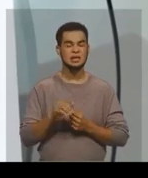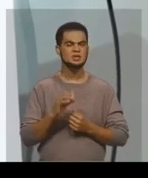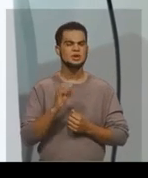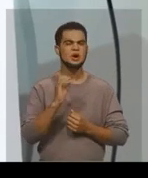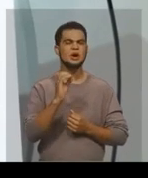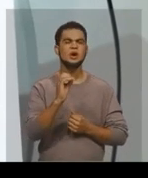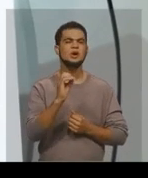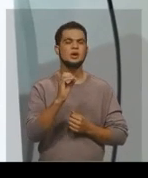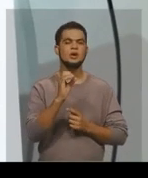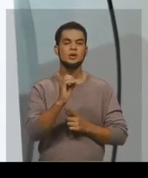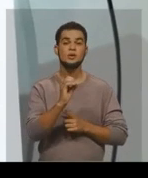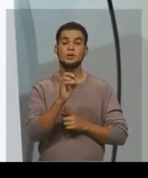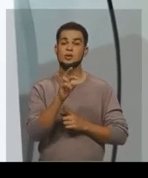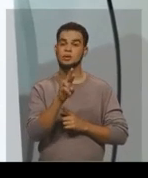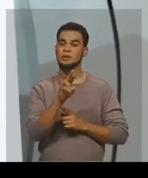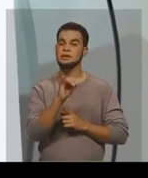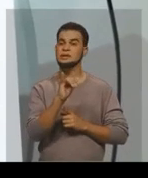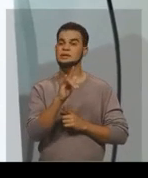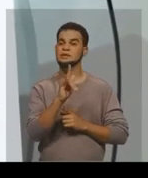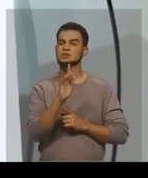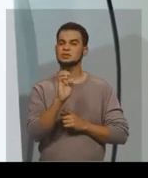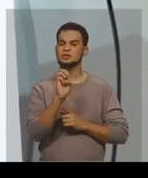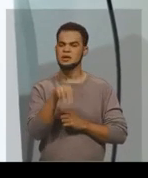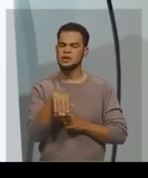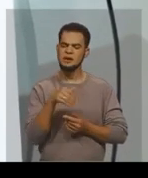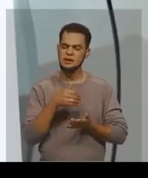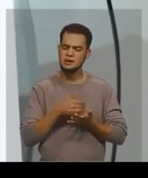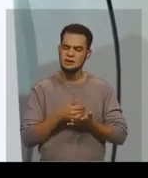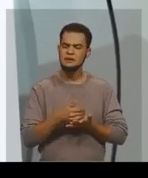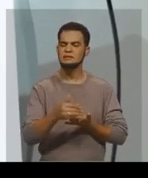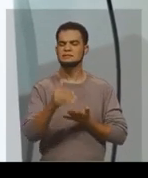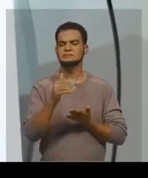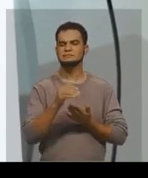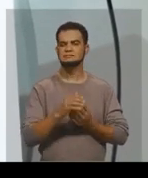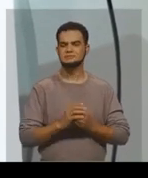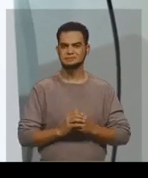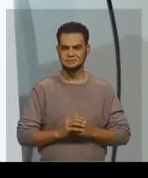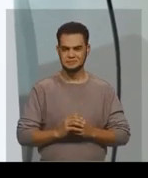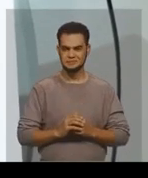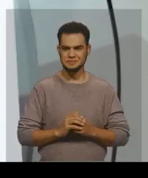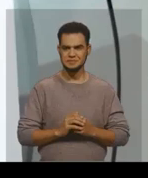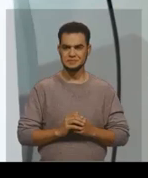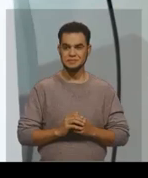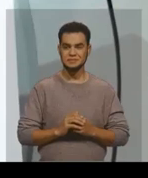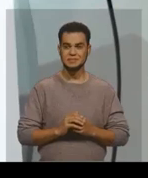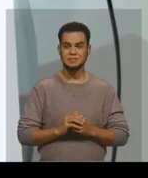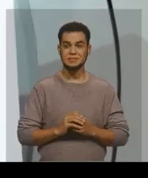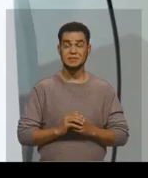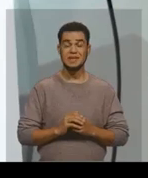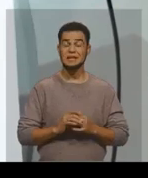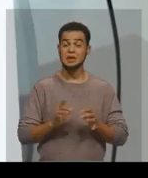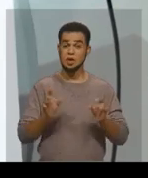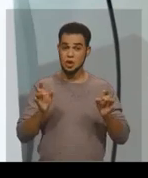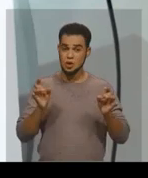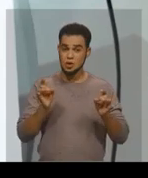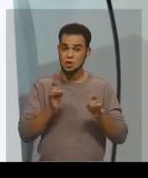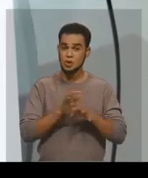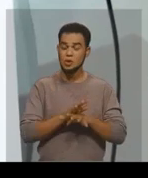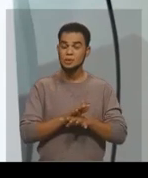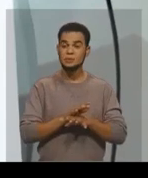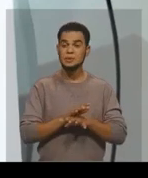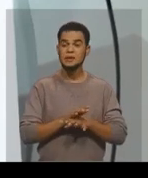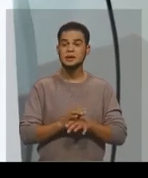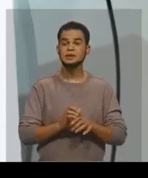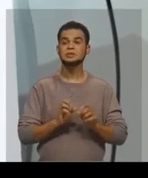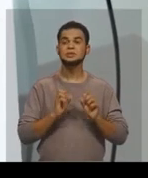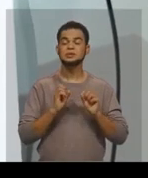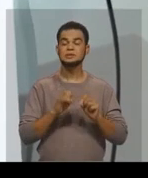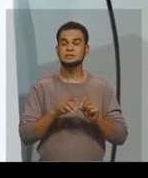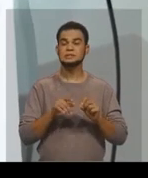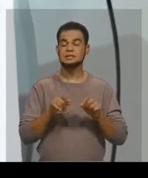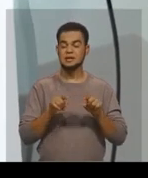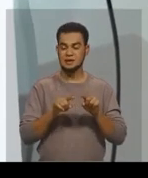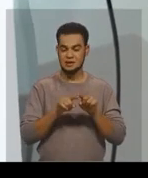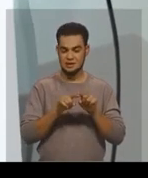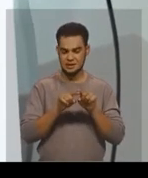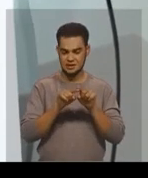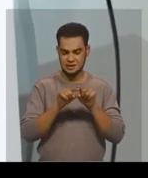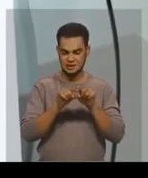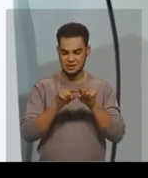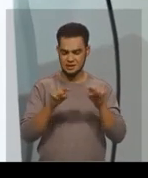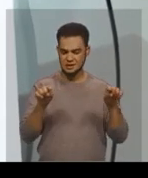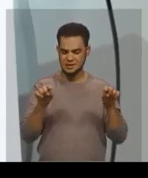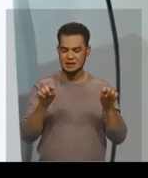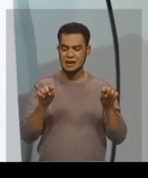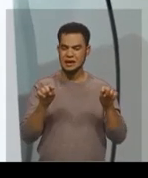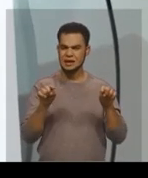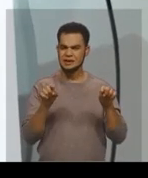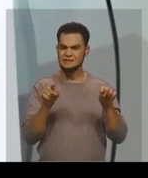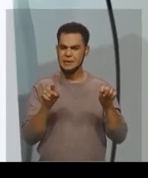origem. O ângulo completo é que ele faz a volta aqui, ó. Ele sai, circula, né? Porque são duas